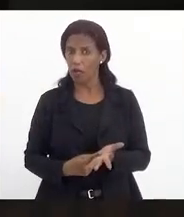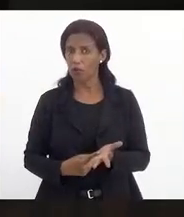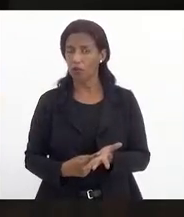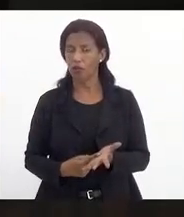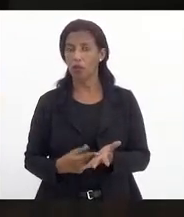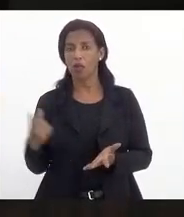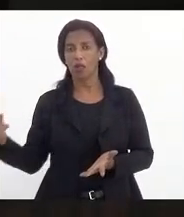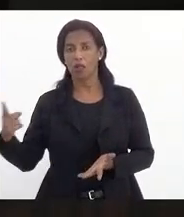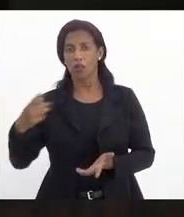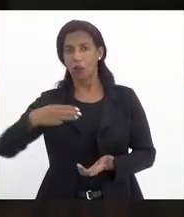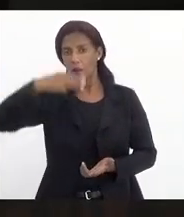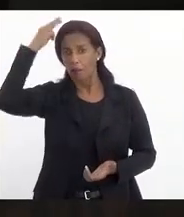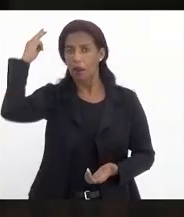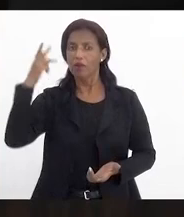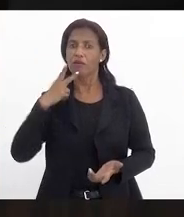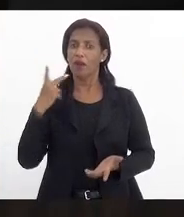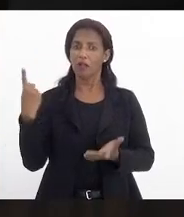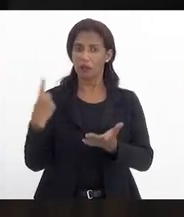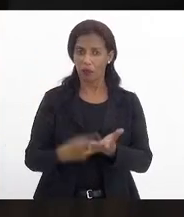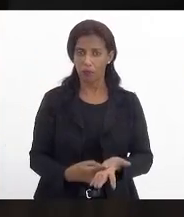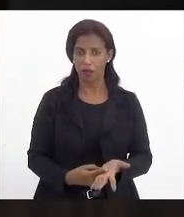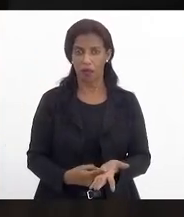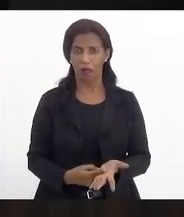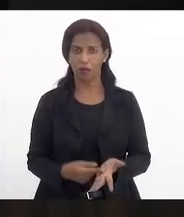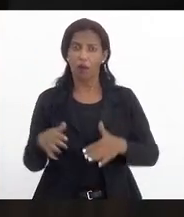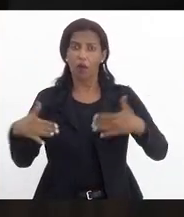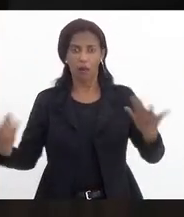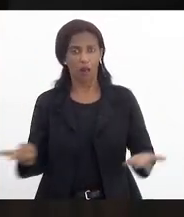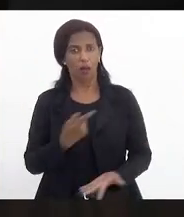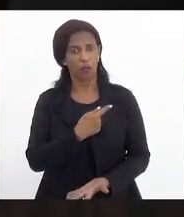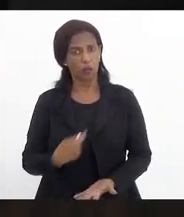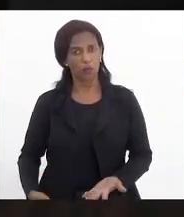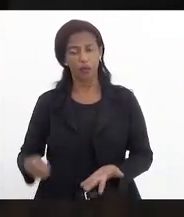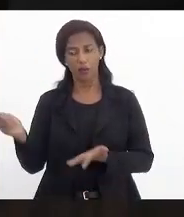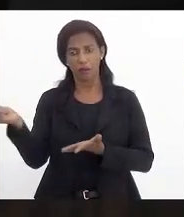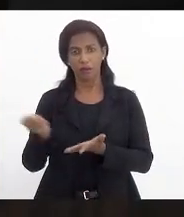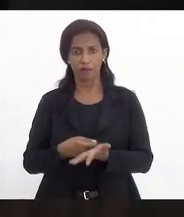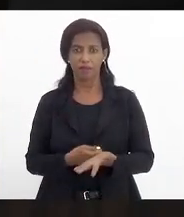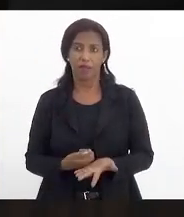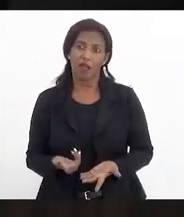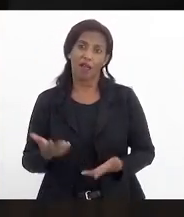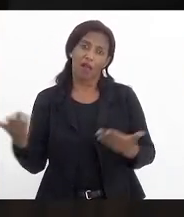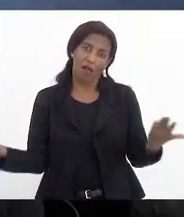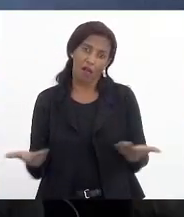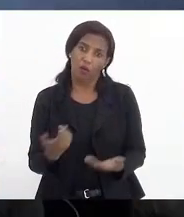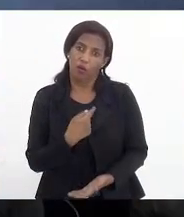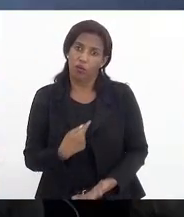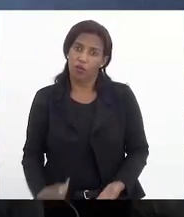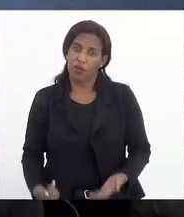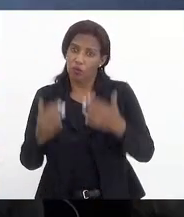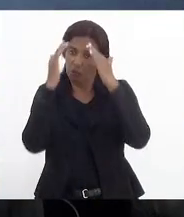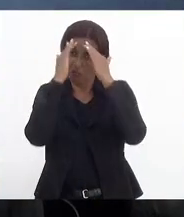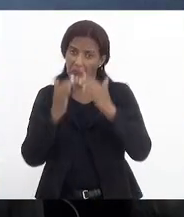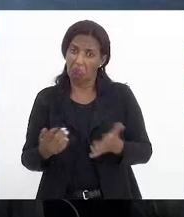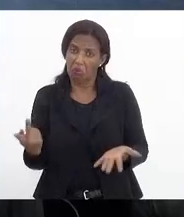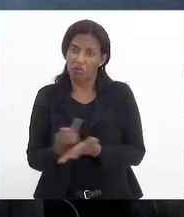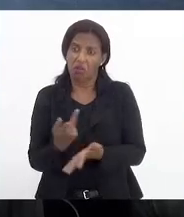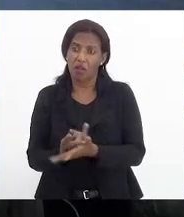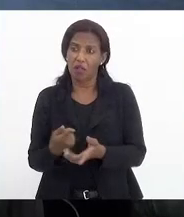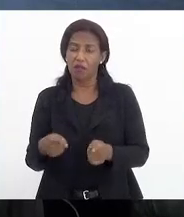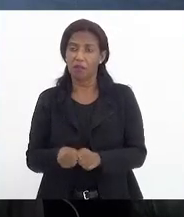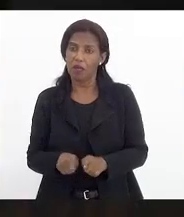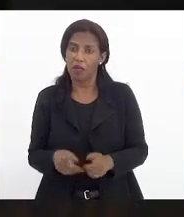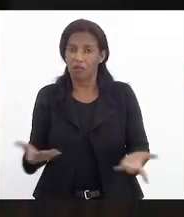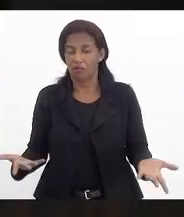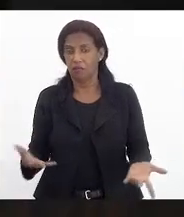está acordado, claro, o acordo foi feito para ser descumprido. Eu acho. Né?